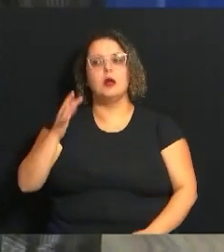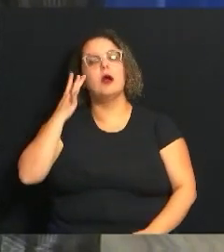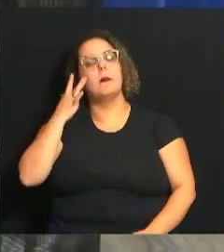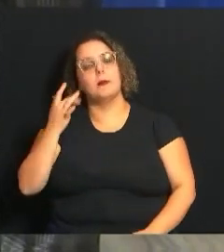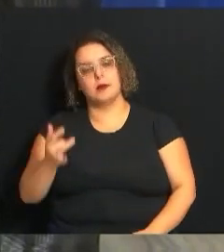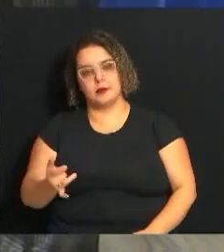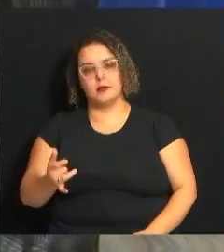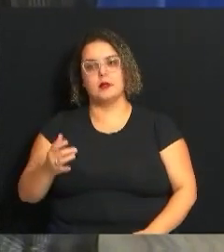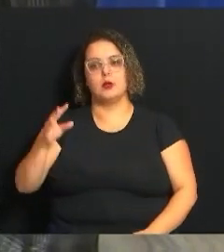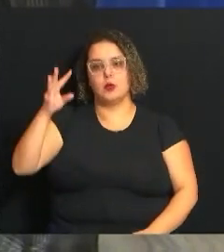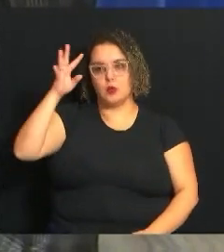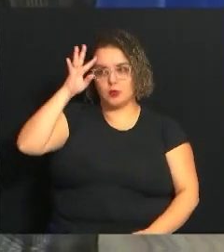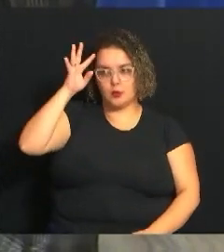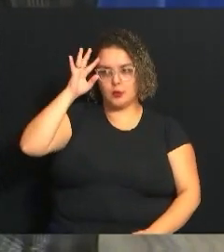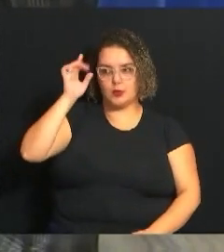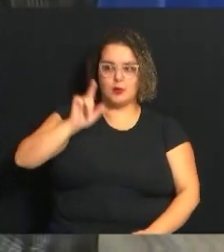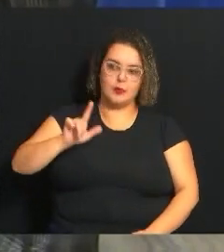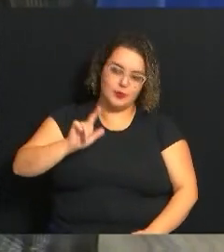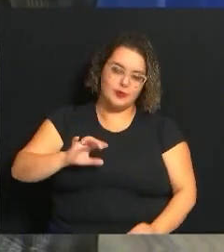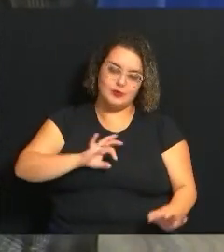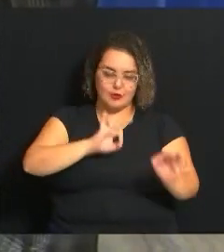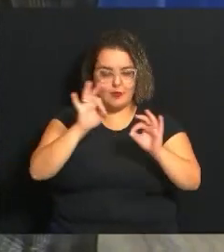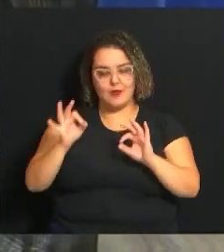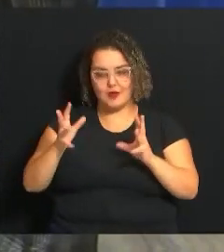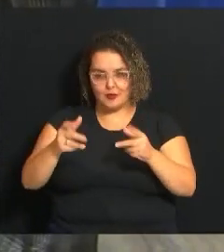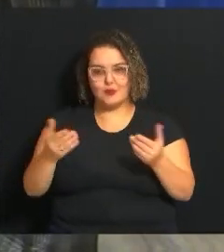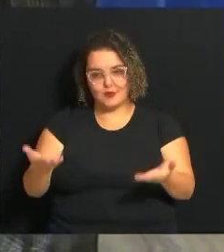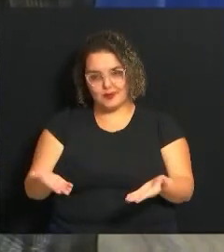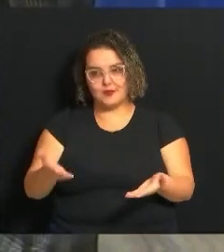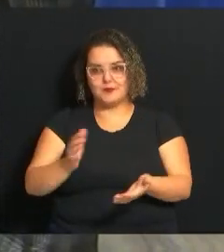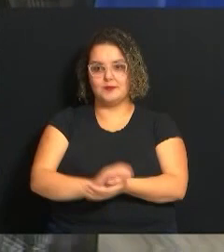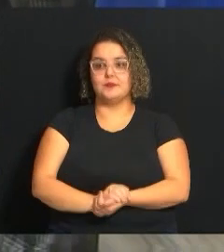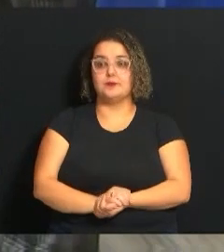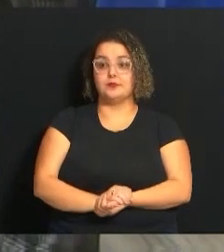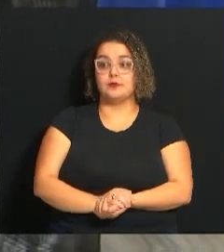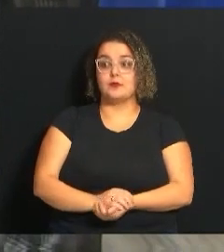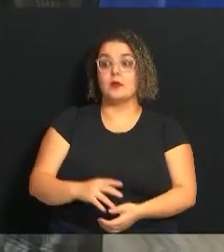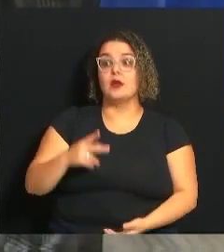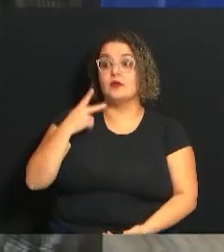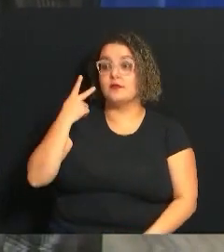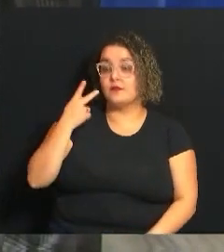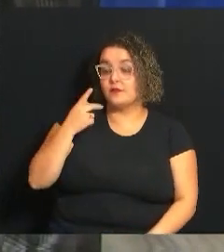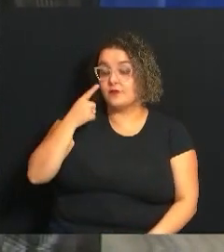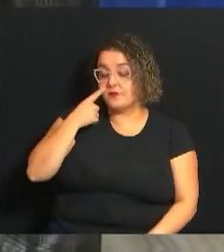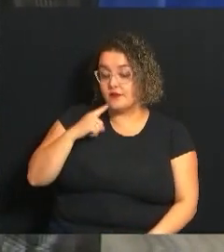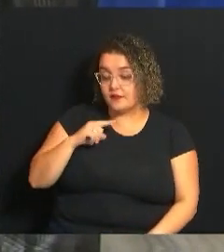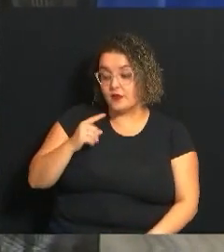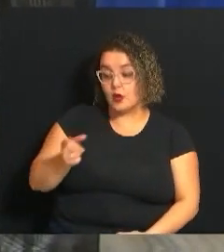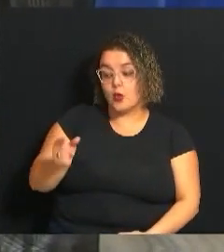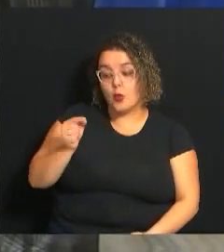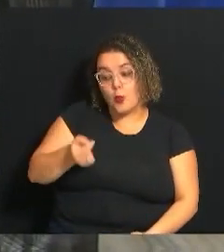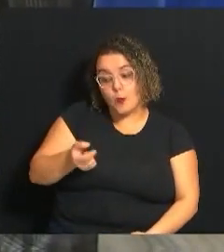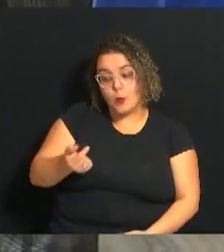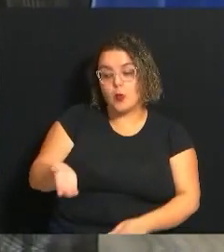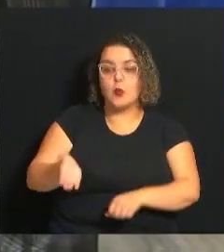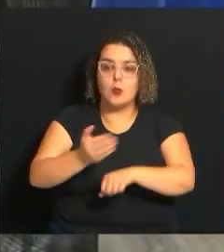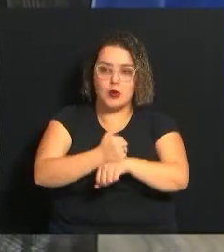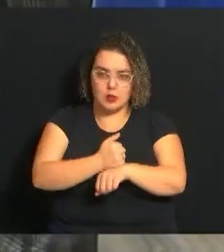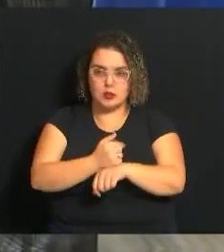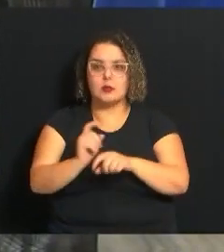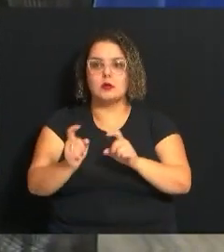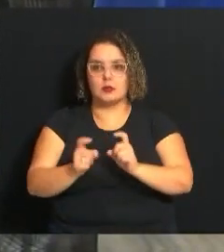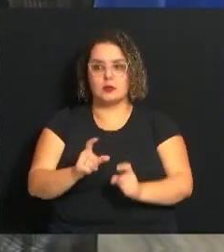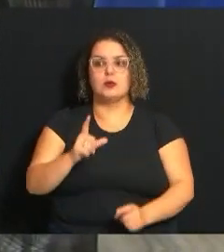de quarta-feira. E, claro, você acompanha tudo aqui. Exatamente. Agora, Vivi, um pouco antes, né, deste horário da reunião ordinária, nós tivemos